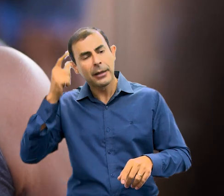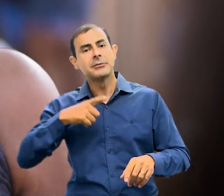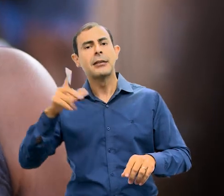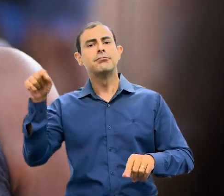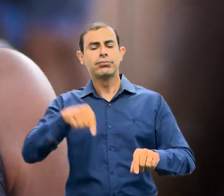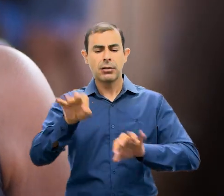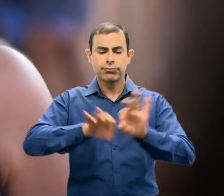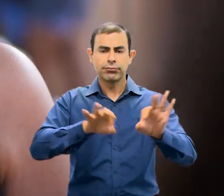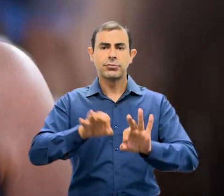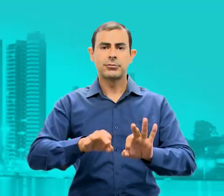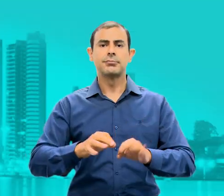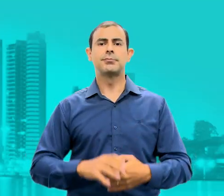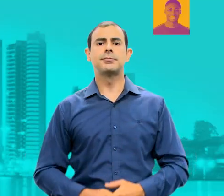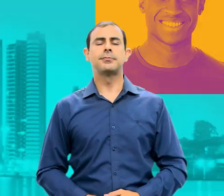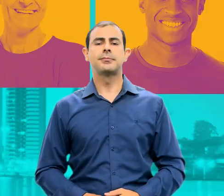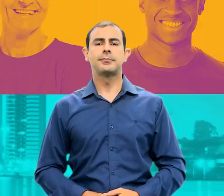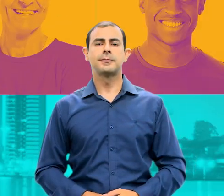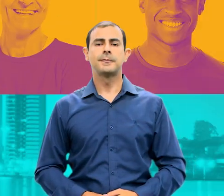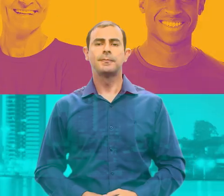já tenho a resposta.